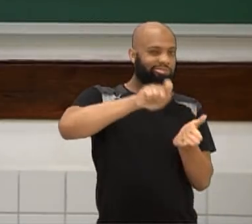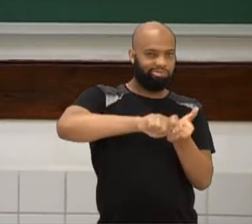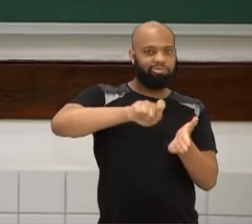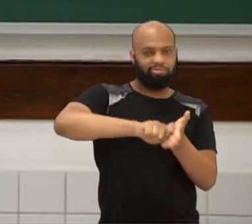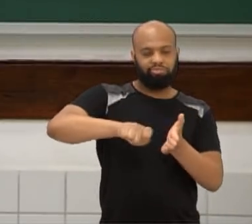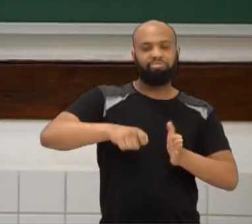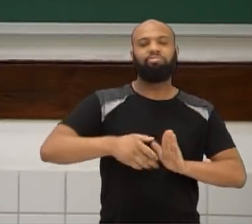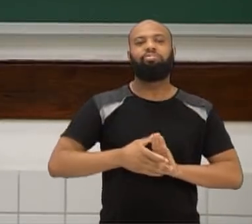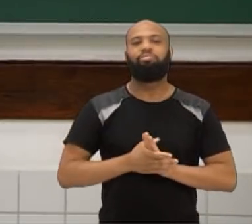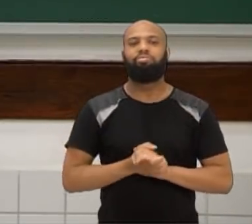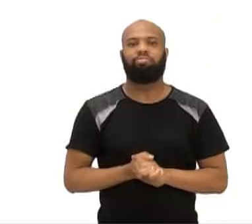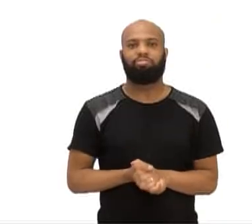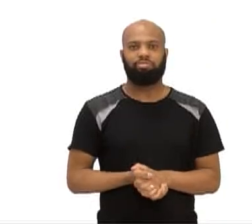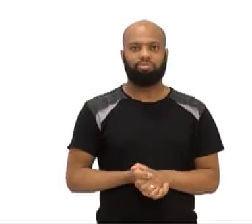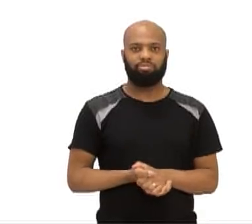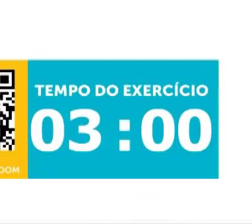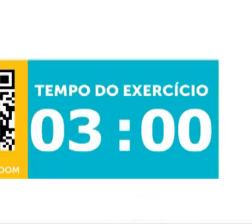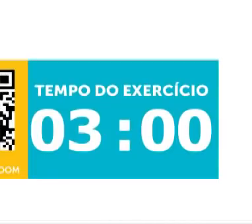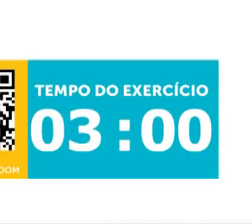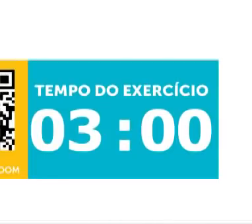responder aí no seu caderno e eu já volto.